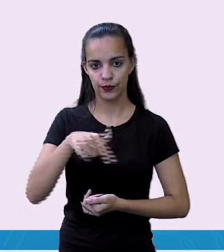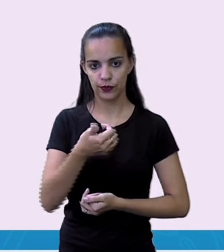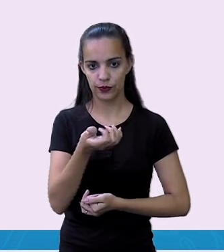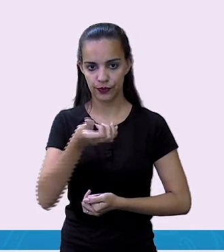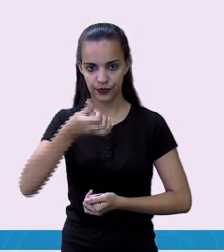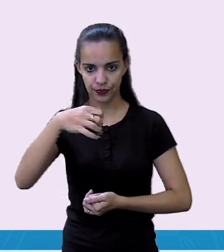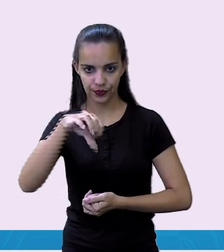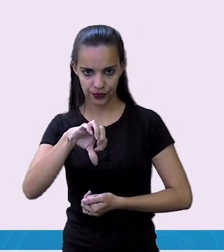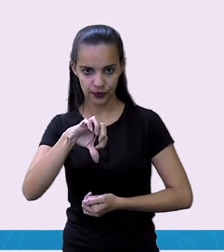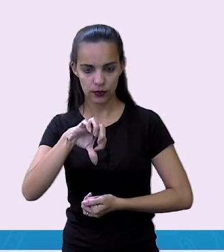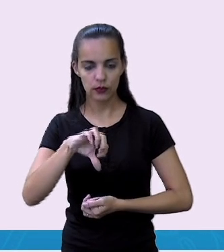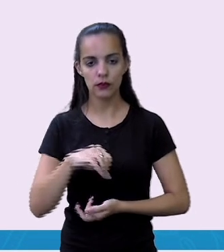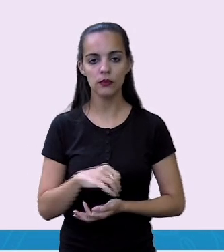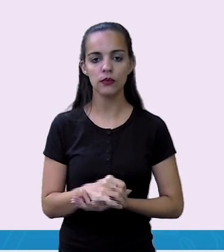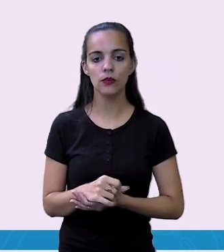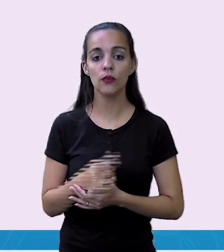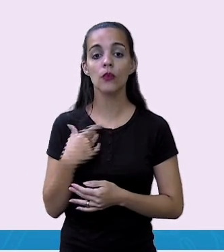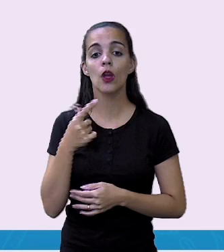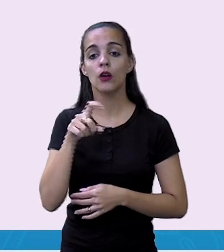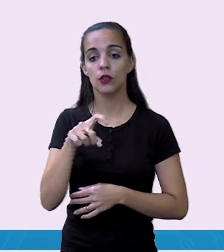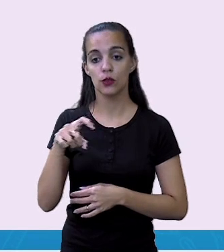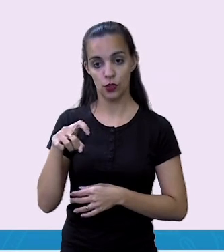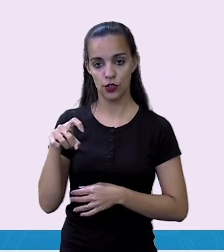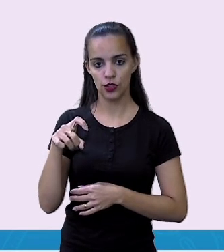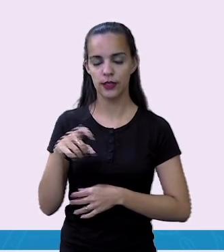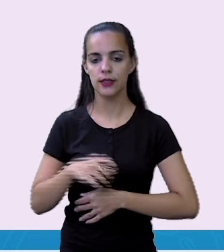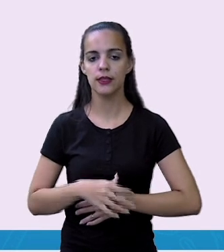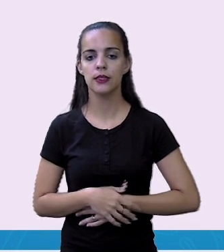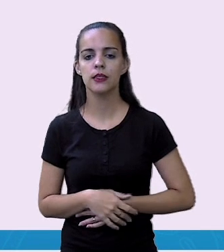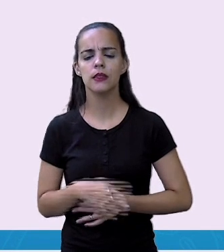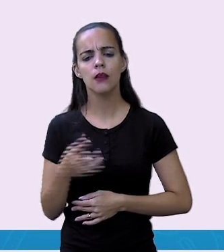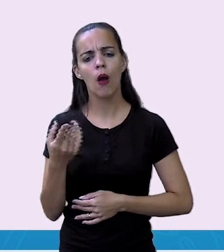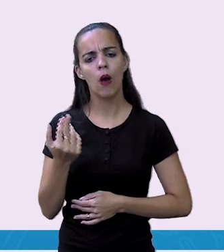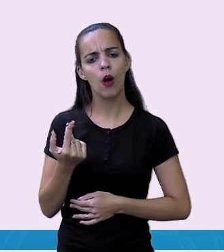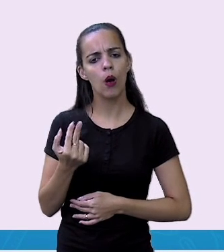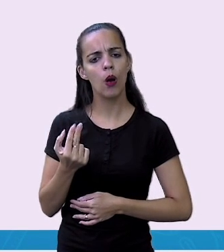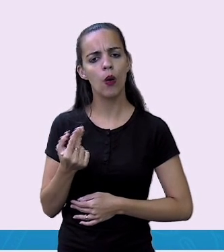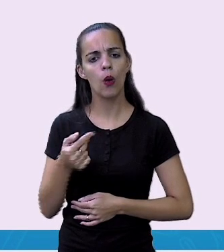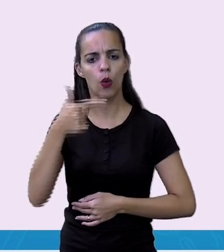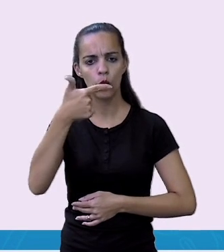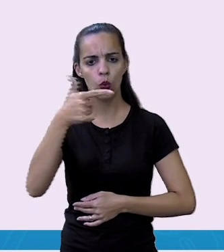1,69 está para X, assim como